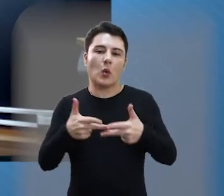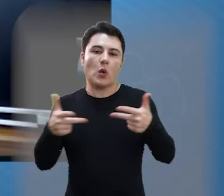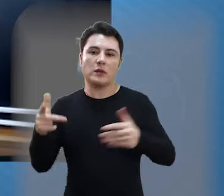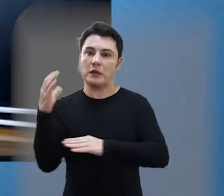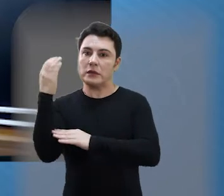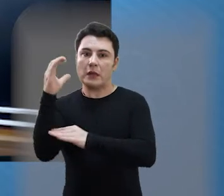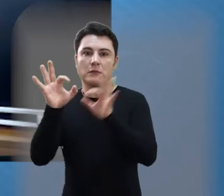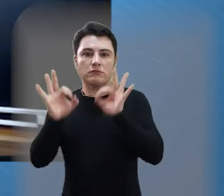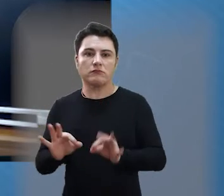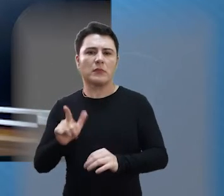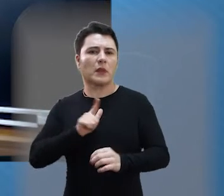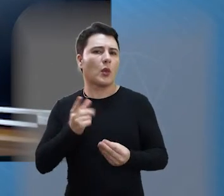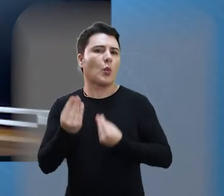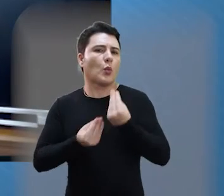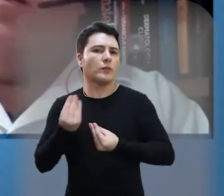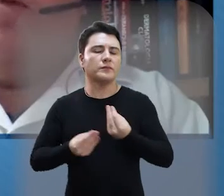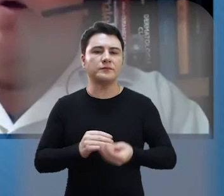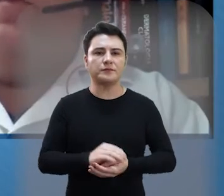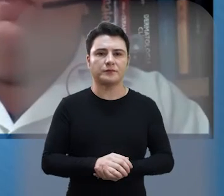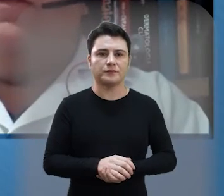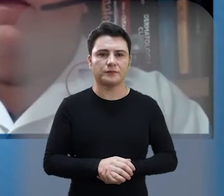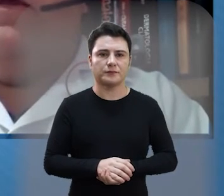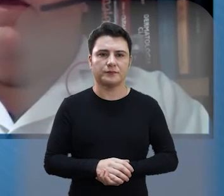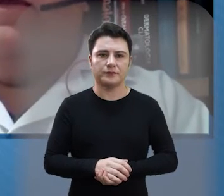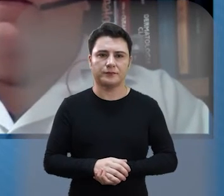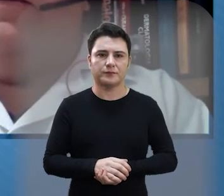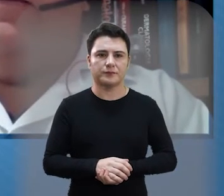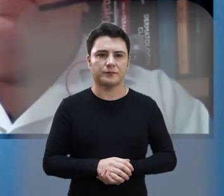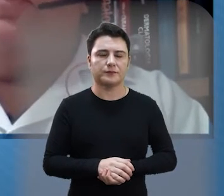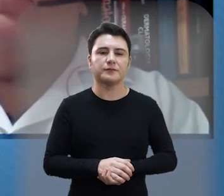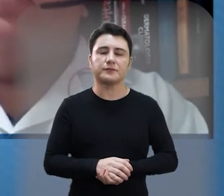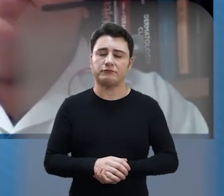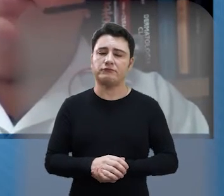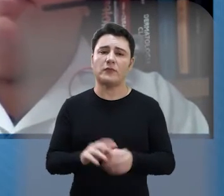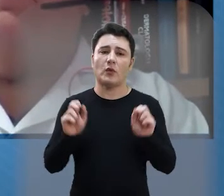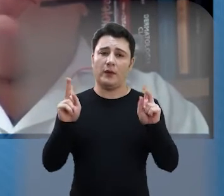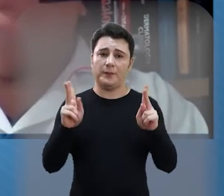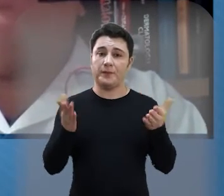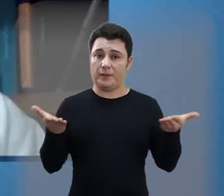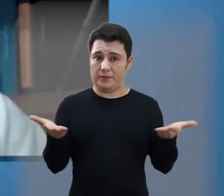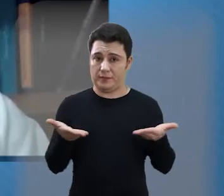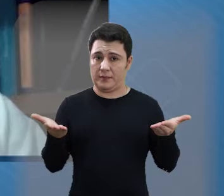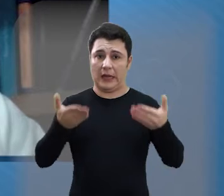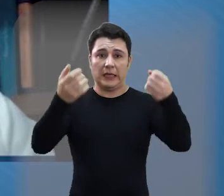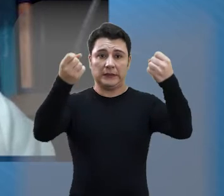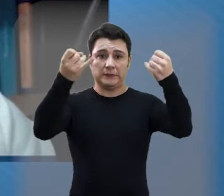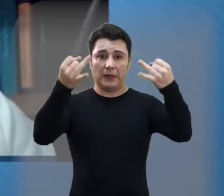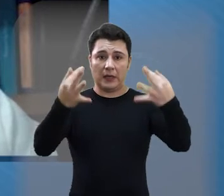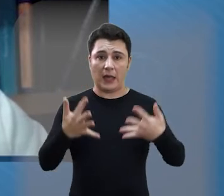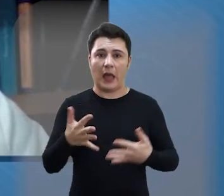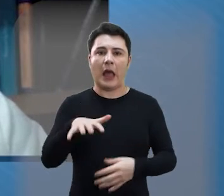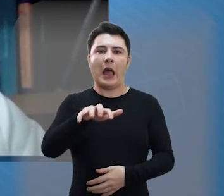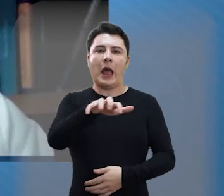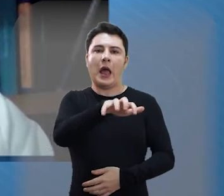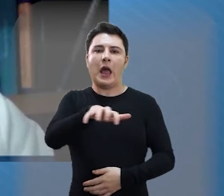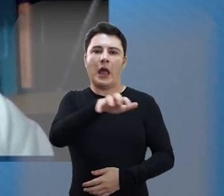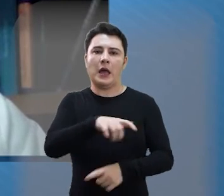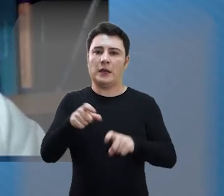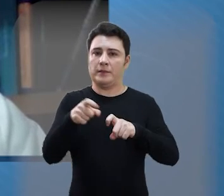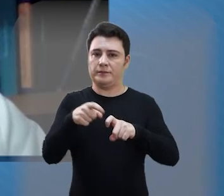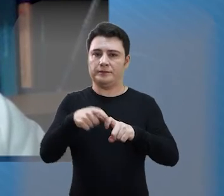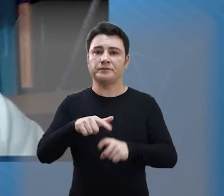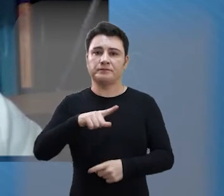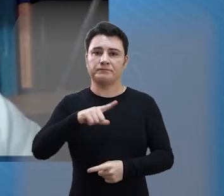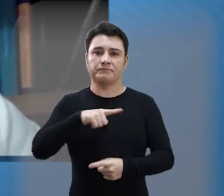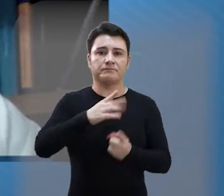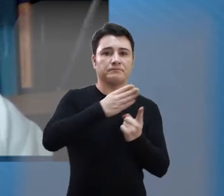ciência e seriedade? Bom, primeiro, assim, vamos tentar dividir a